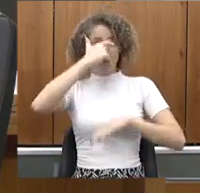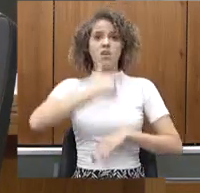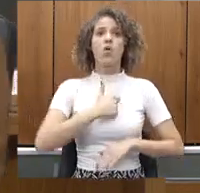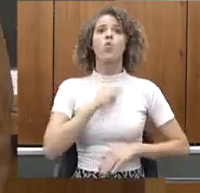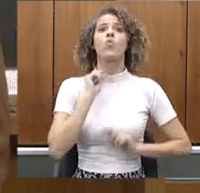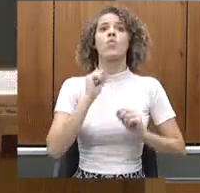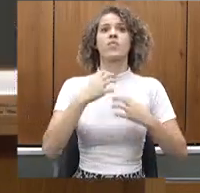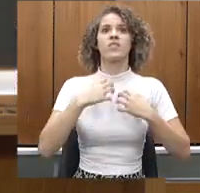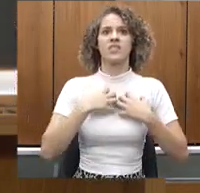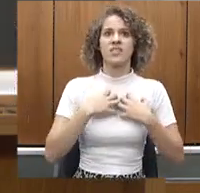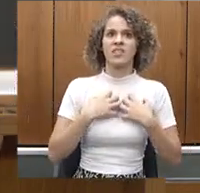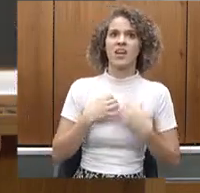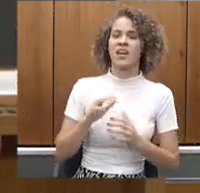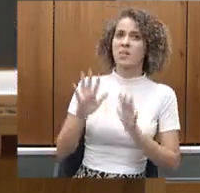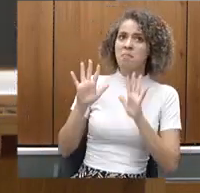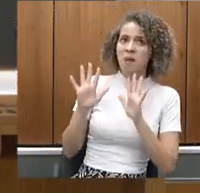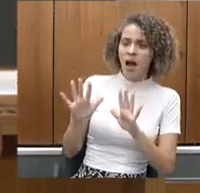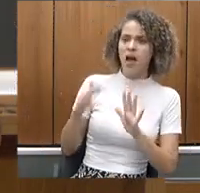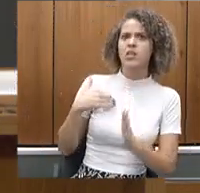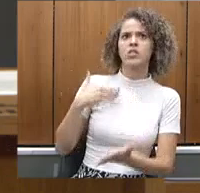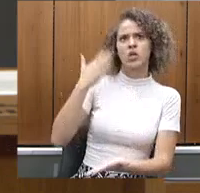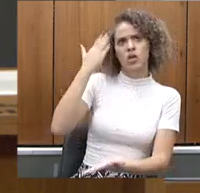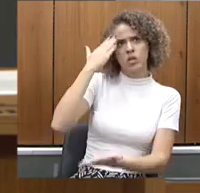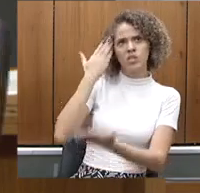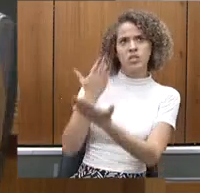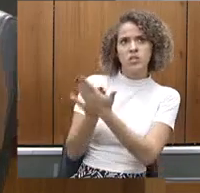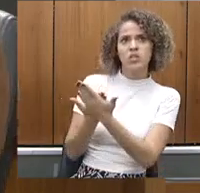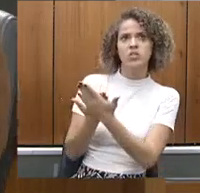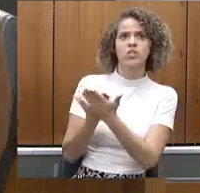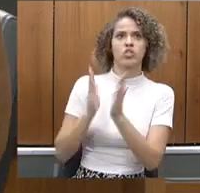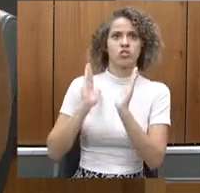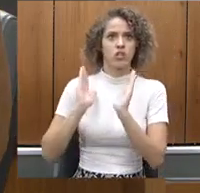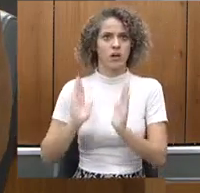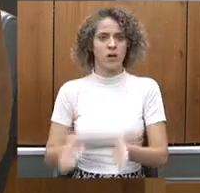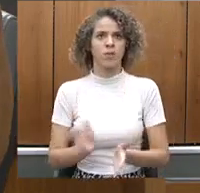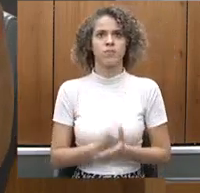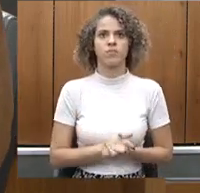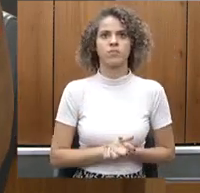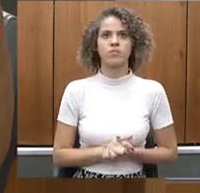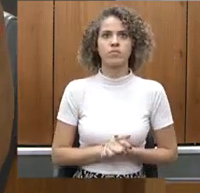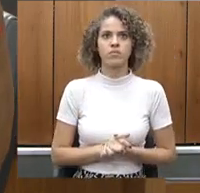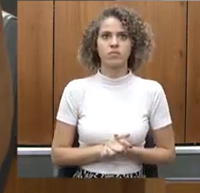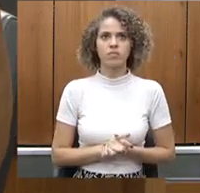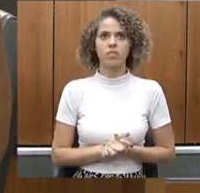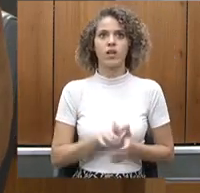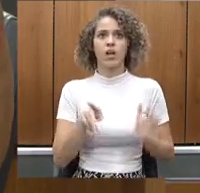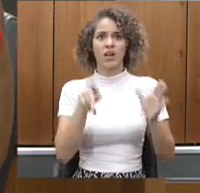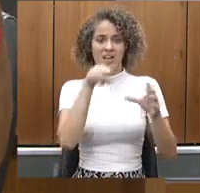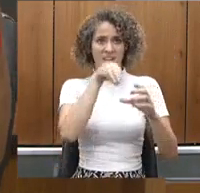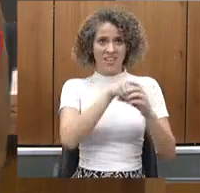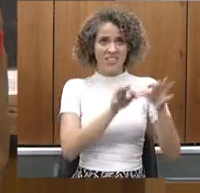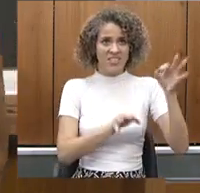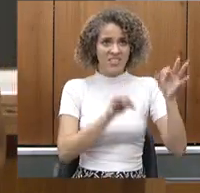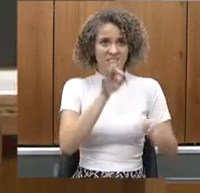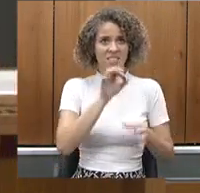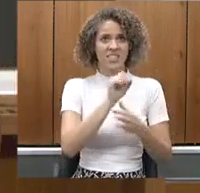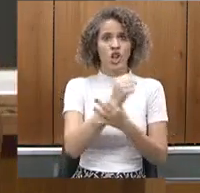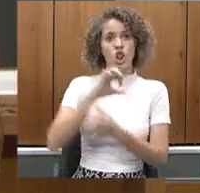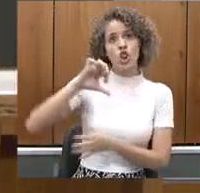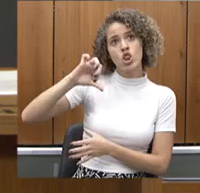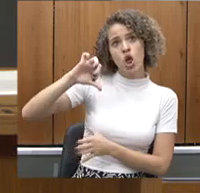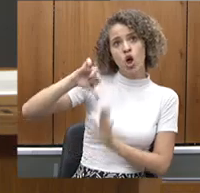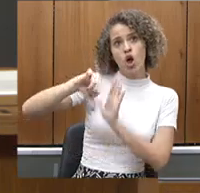pessoal falava mas agora é científico é um ministério da da justiça e da Segurança Pública São nove crimes